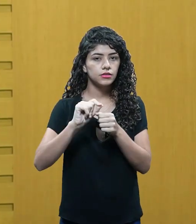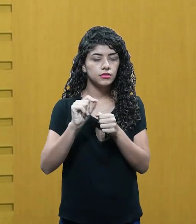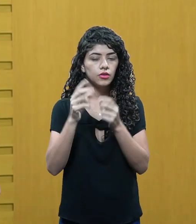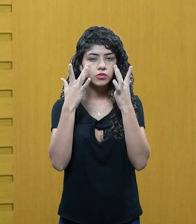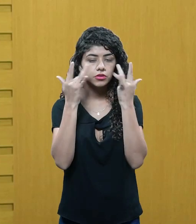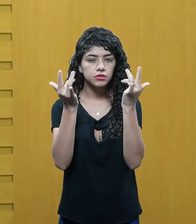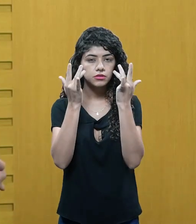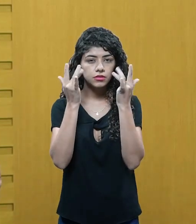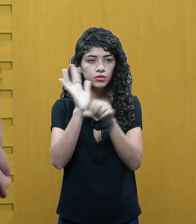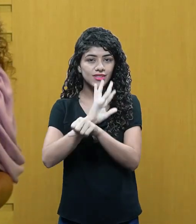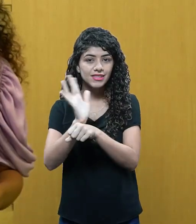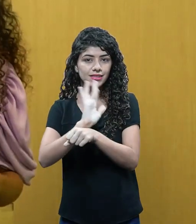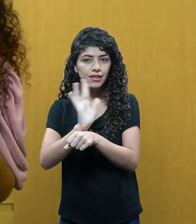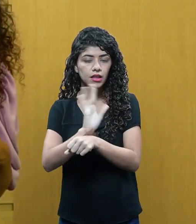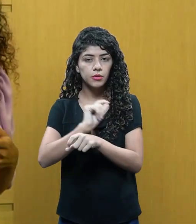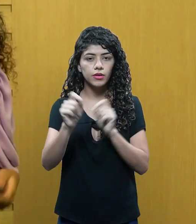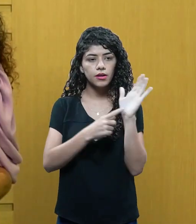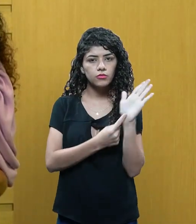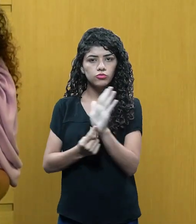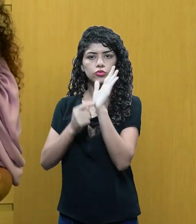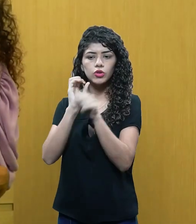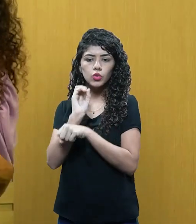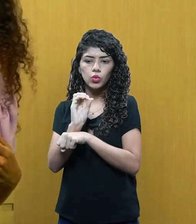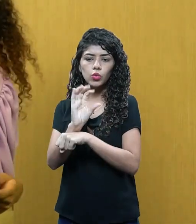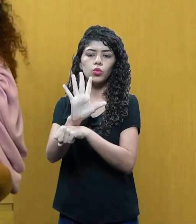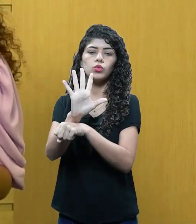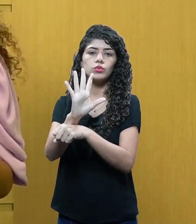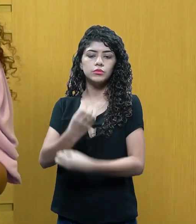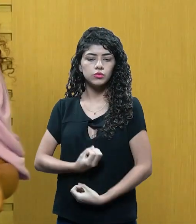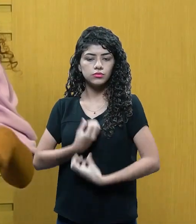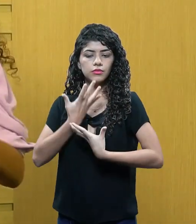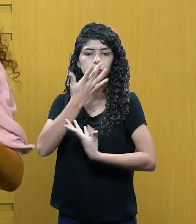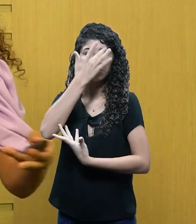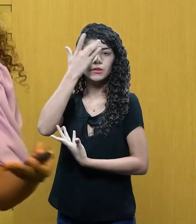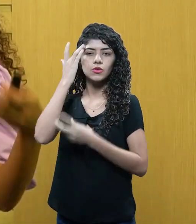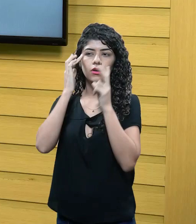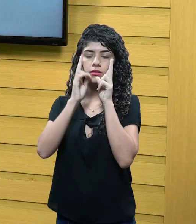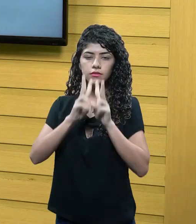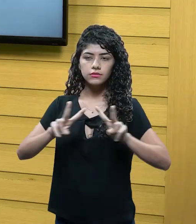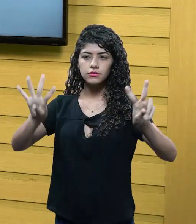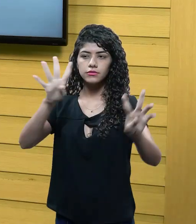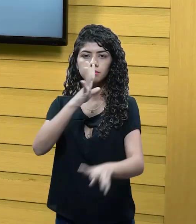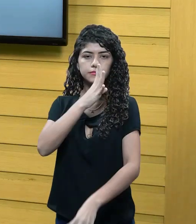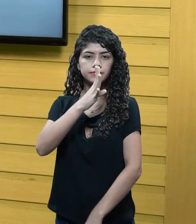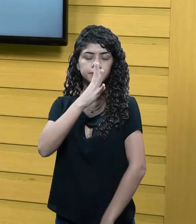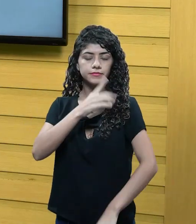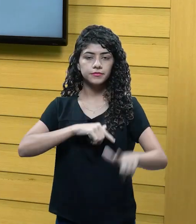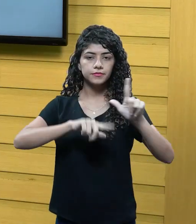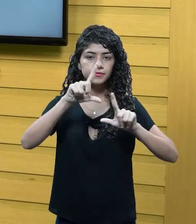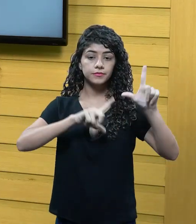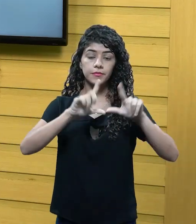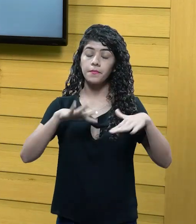fazer cinema era uma arte de evocar imagens dos sentimentos de quem assiste o que está ali na